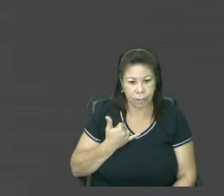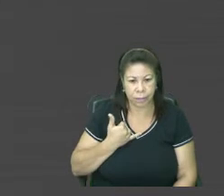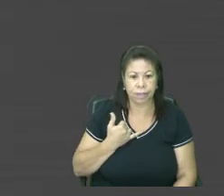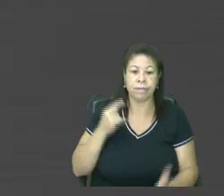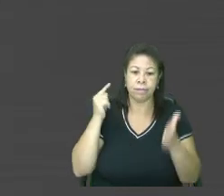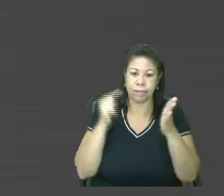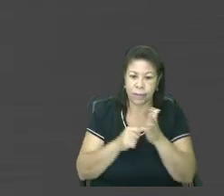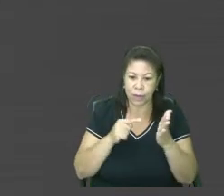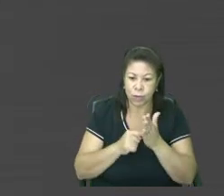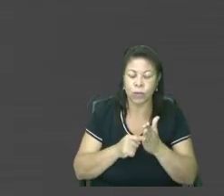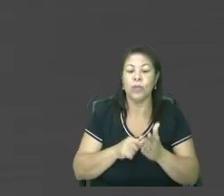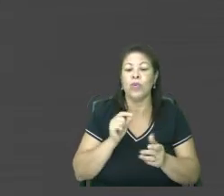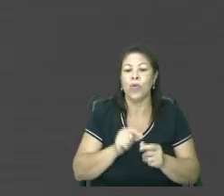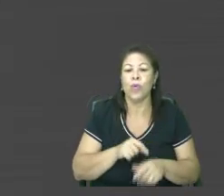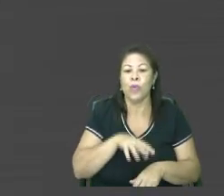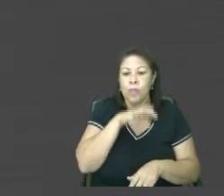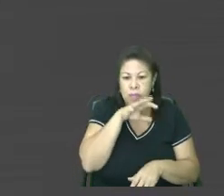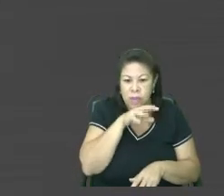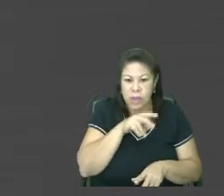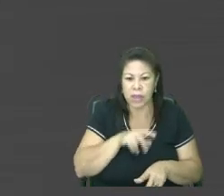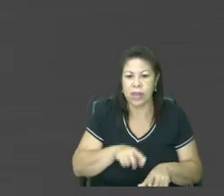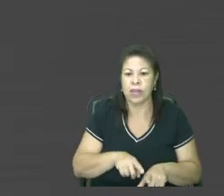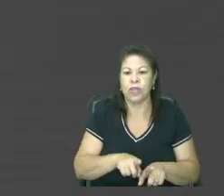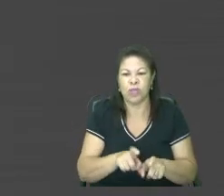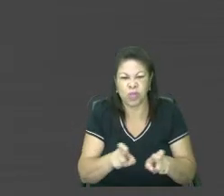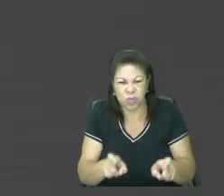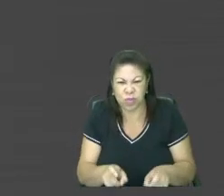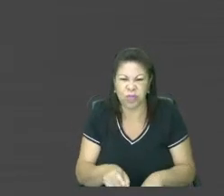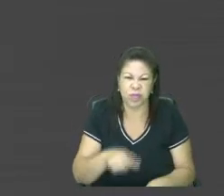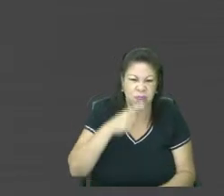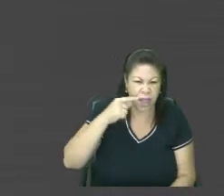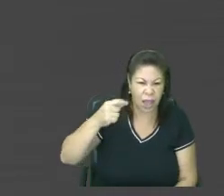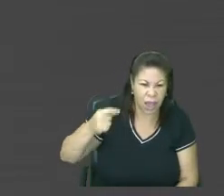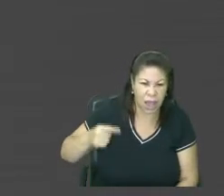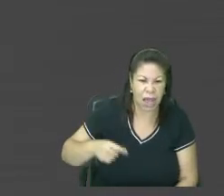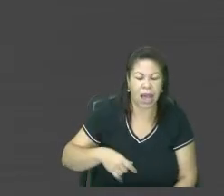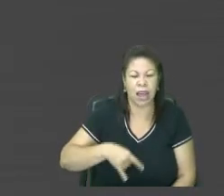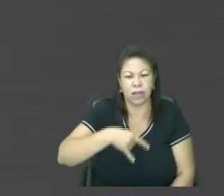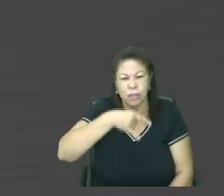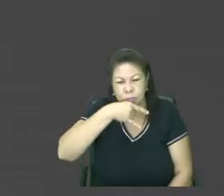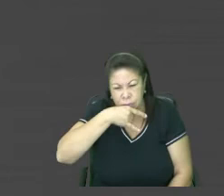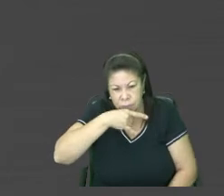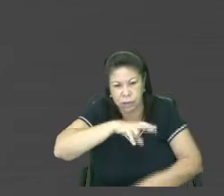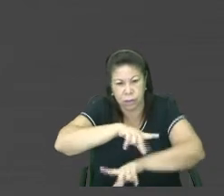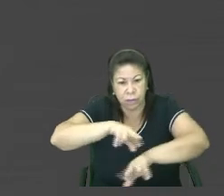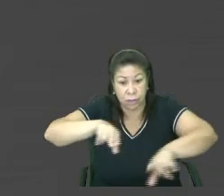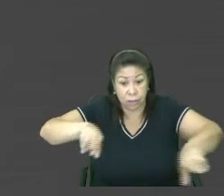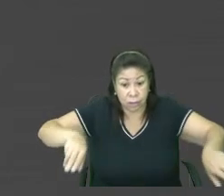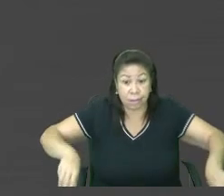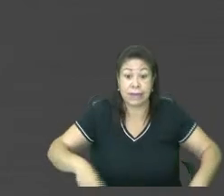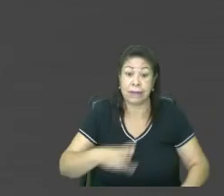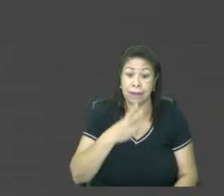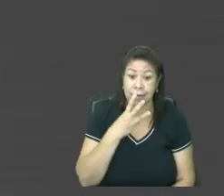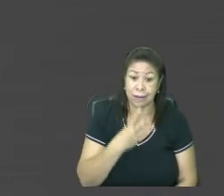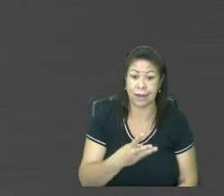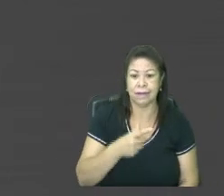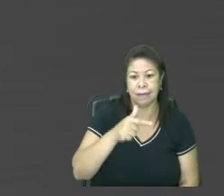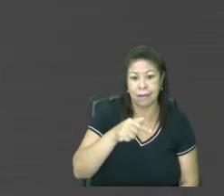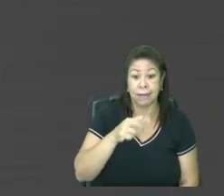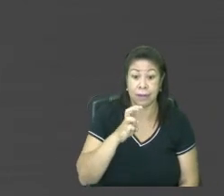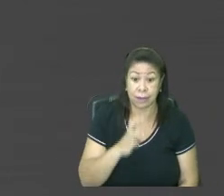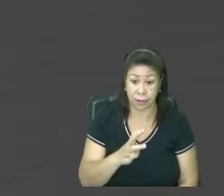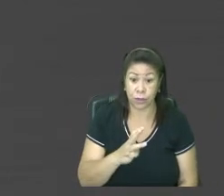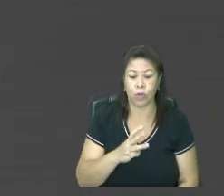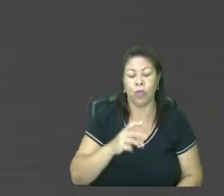escorpião, morcego, ratos, enfim, 385 a média do quadrimestre.